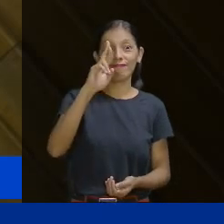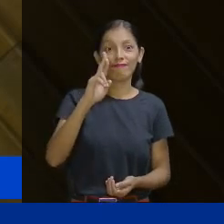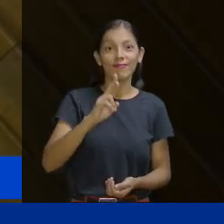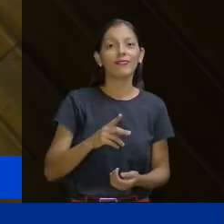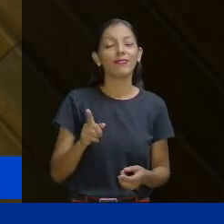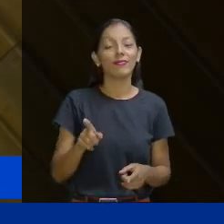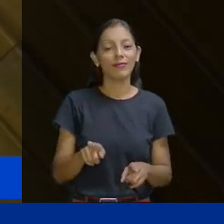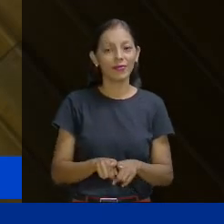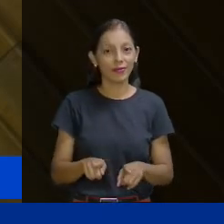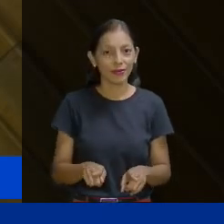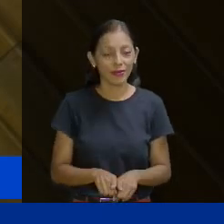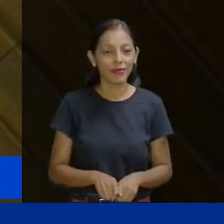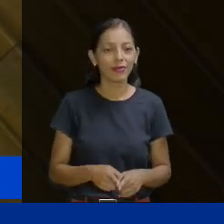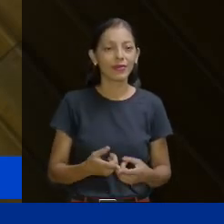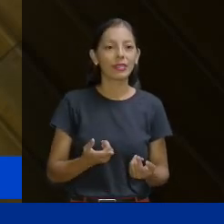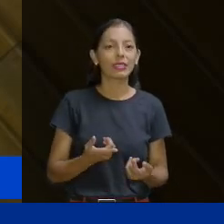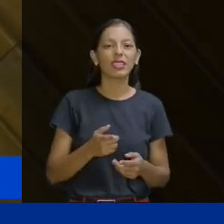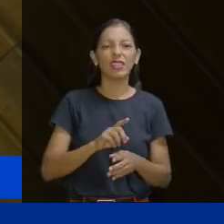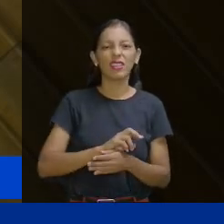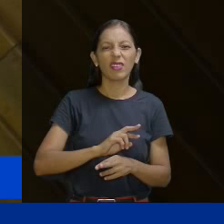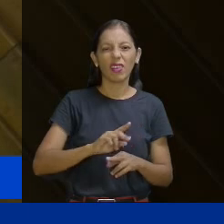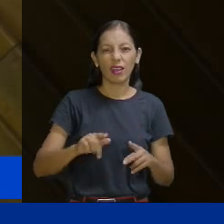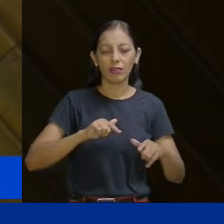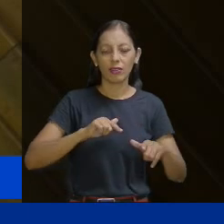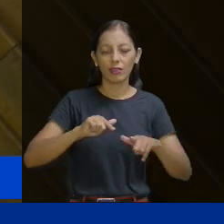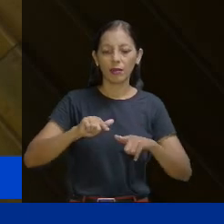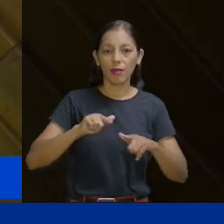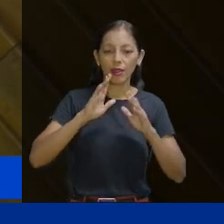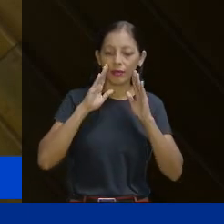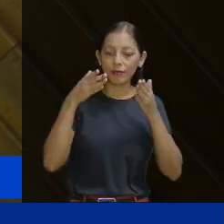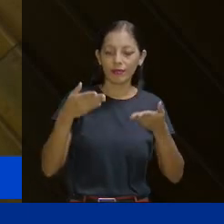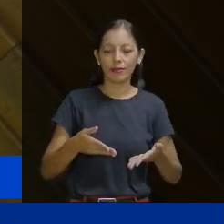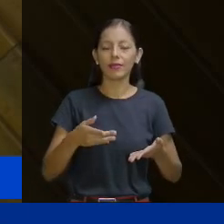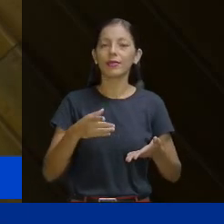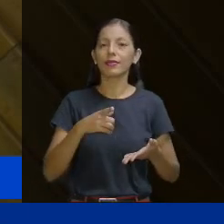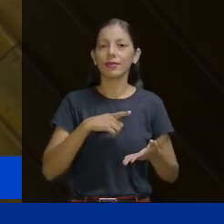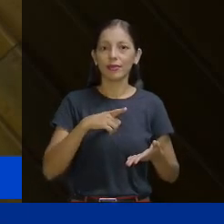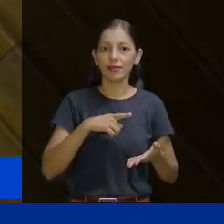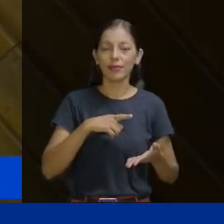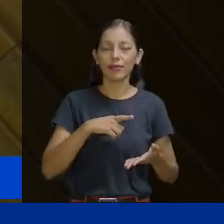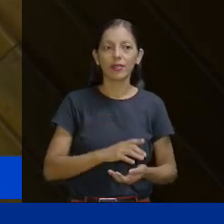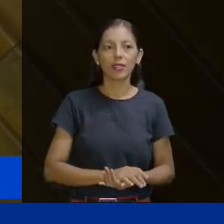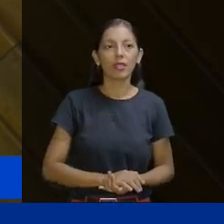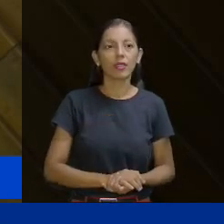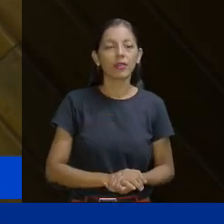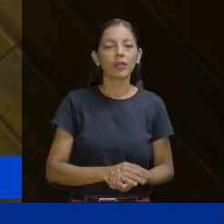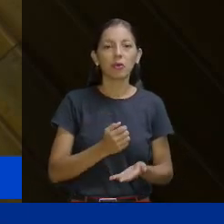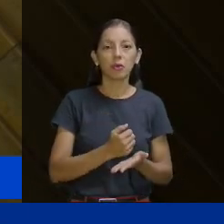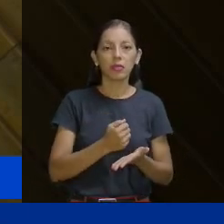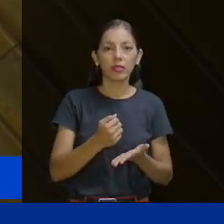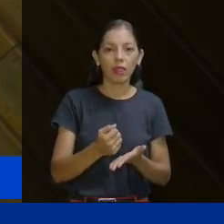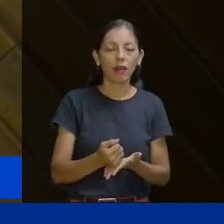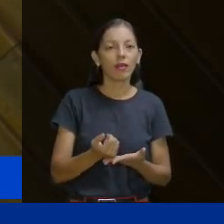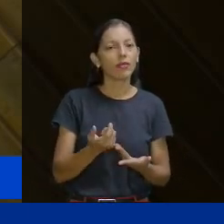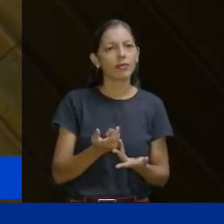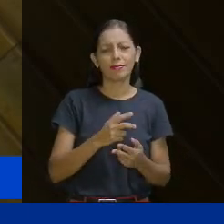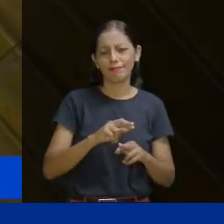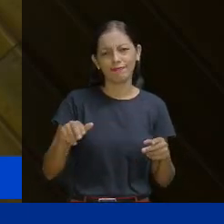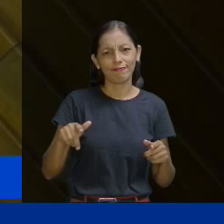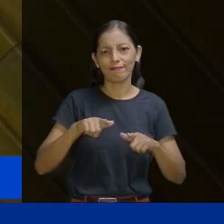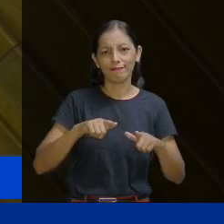onde acontecem os contratos, aonde a gente cuida das mais diversas